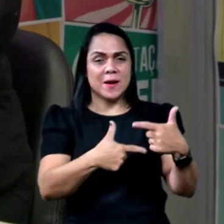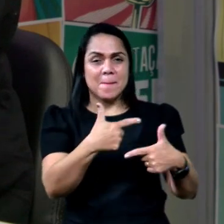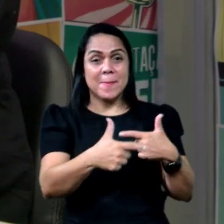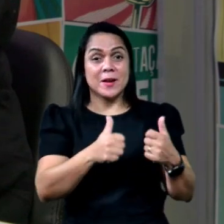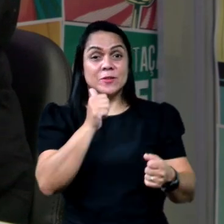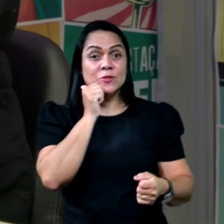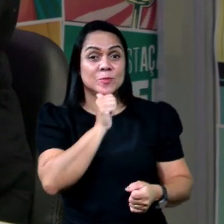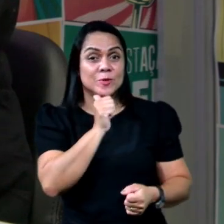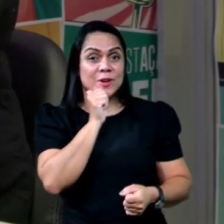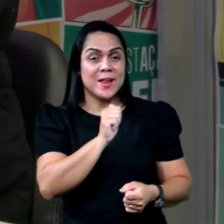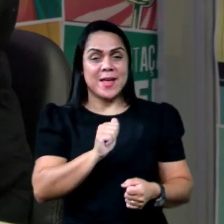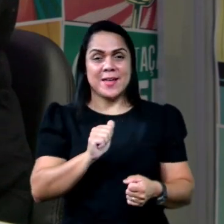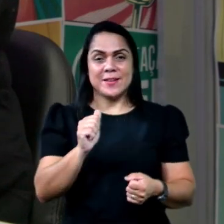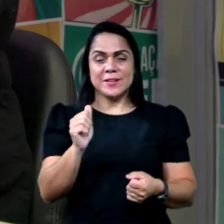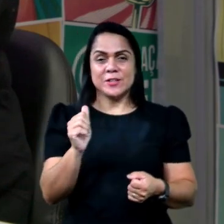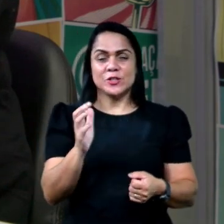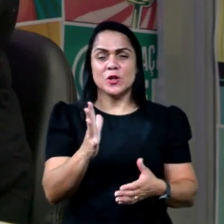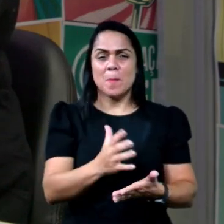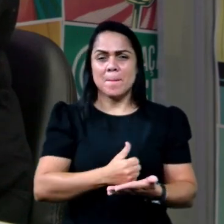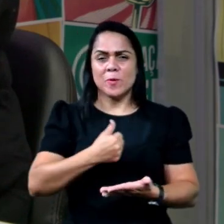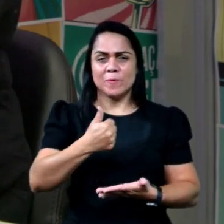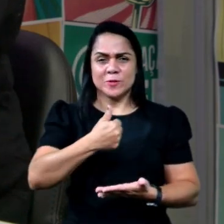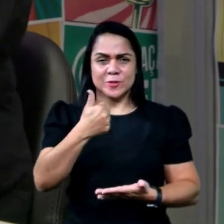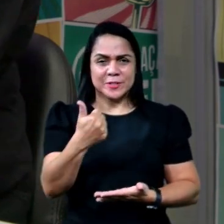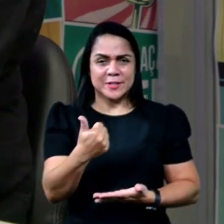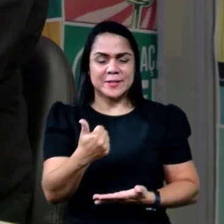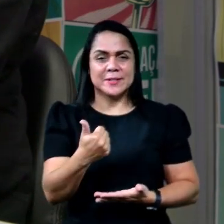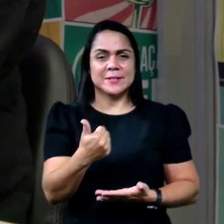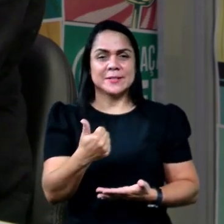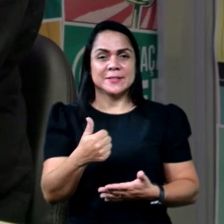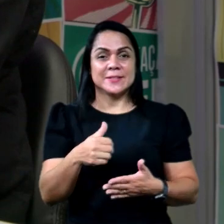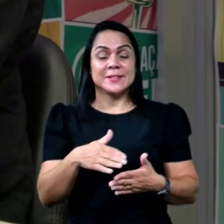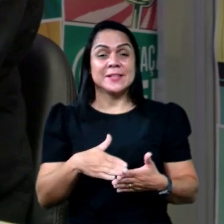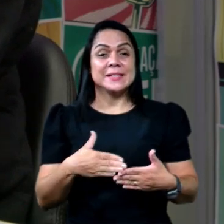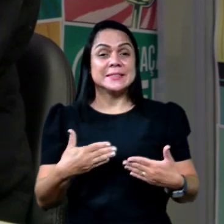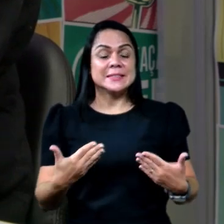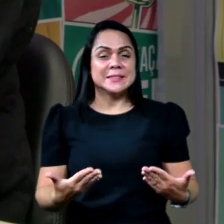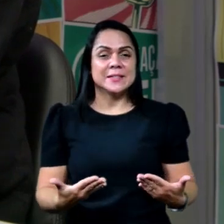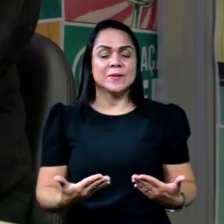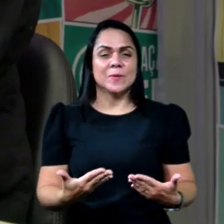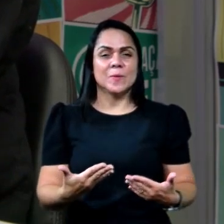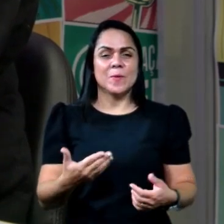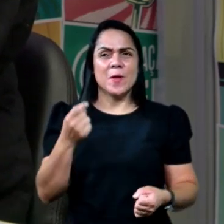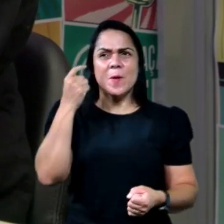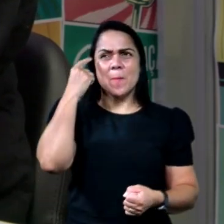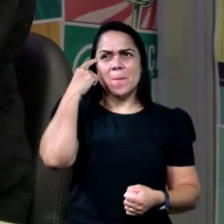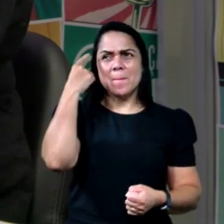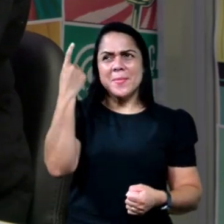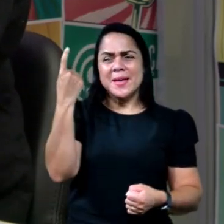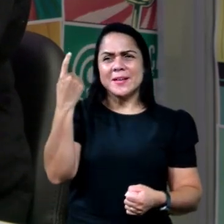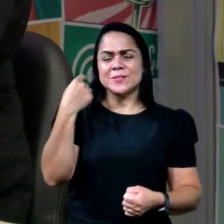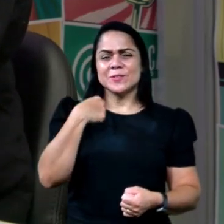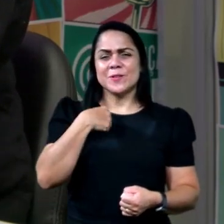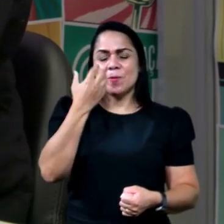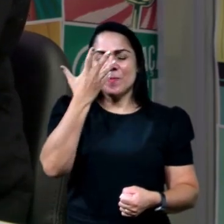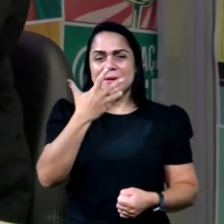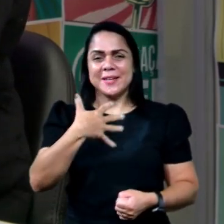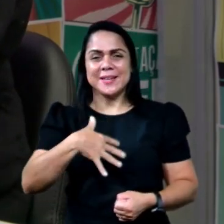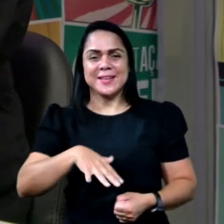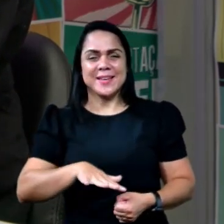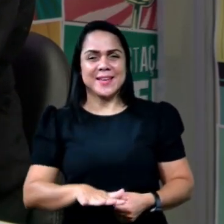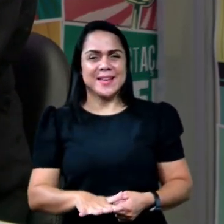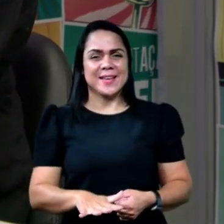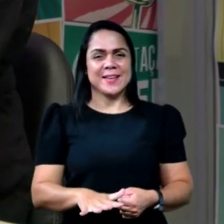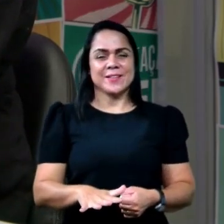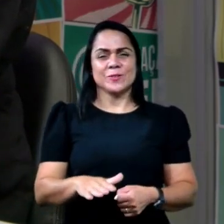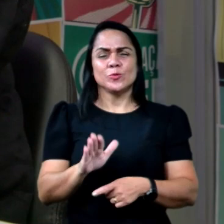profissionais. E a minha musa inspiradora na infância, eu sou do tempo do Sítio do Pica-Pau Amarelo, do